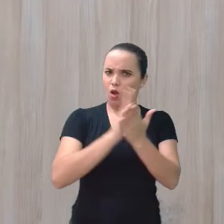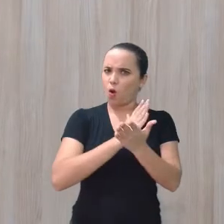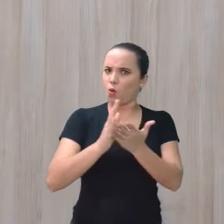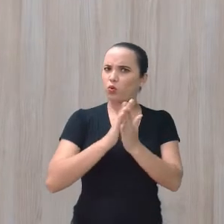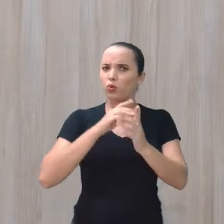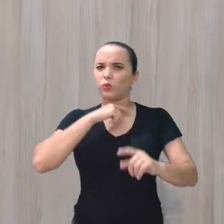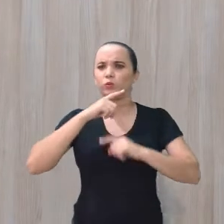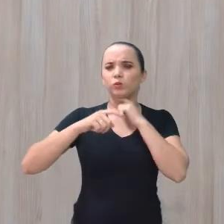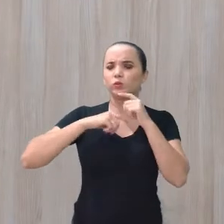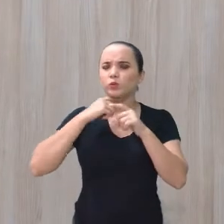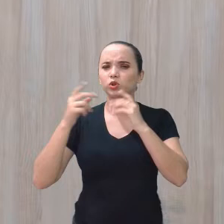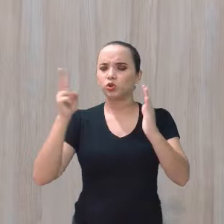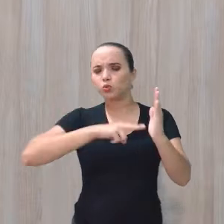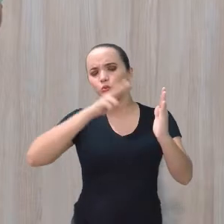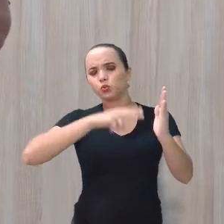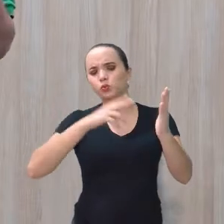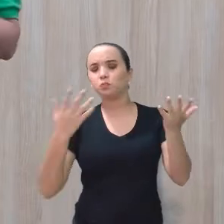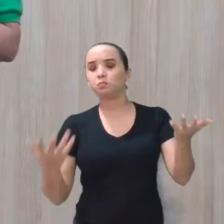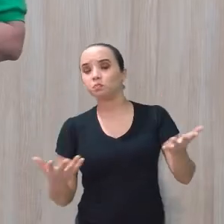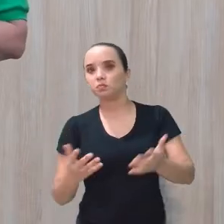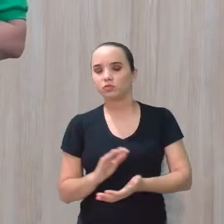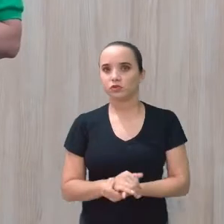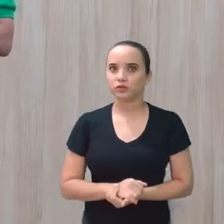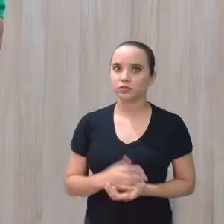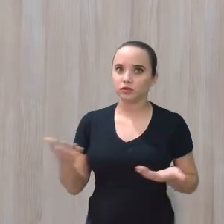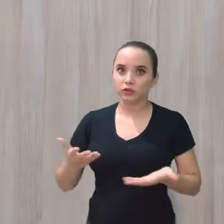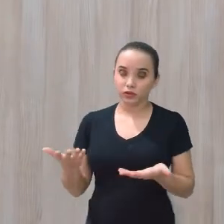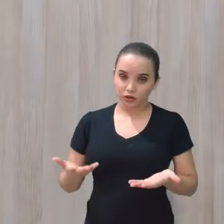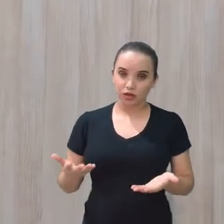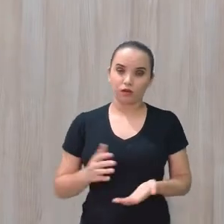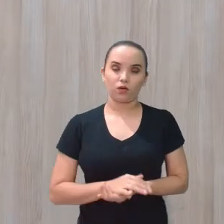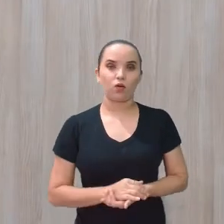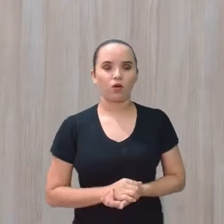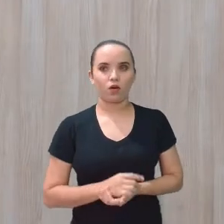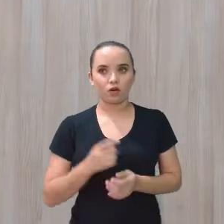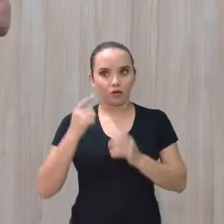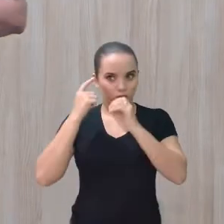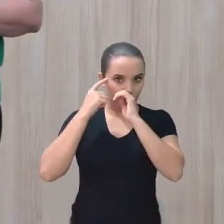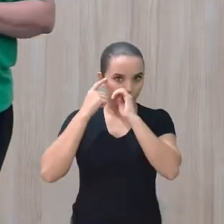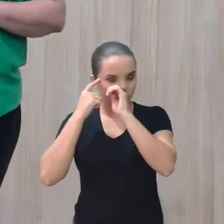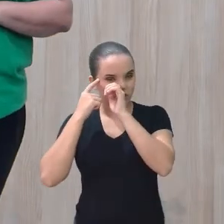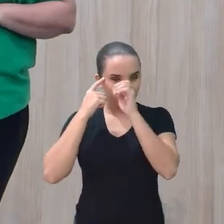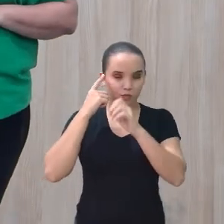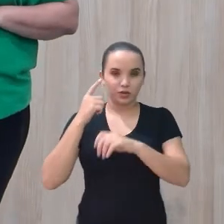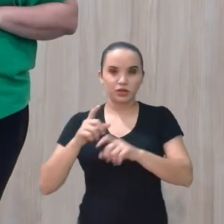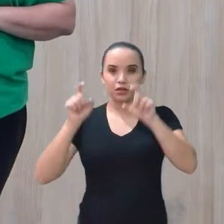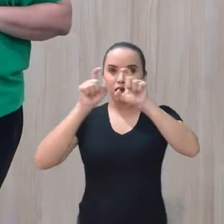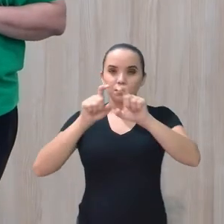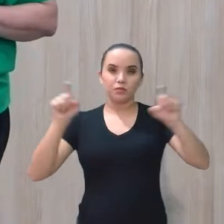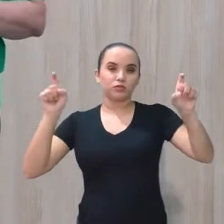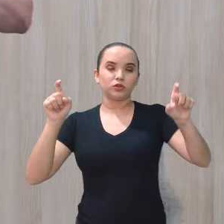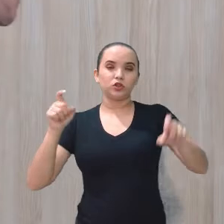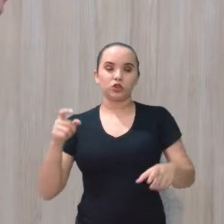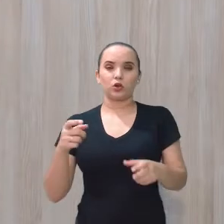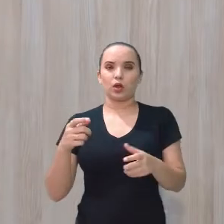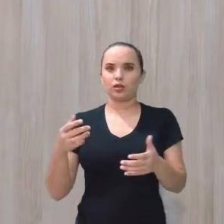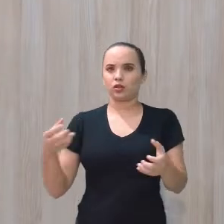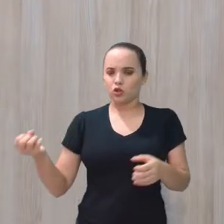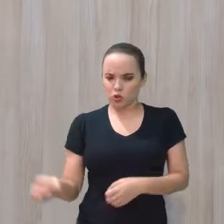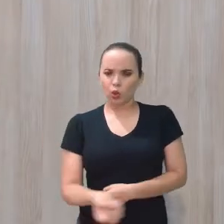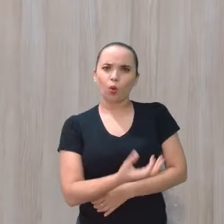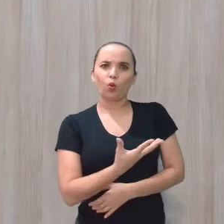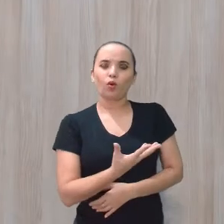Agora vamos pensar em manchetes recentes. Né? Um tempinho aí para vocês pensarem aí. O que é